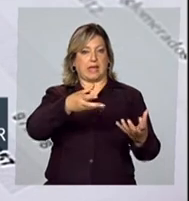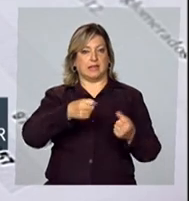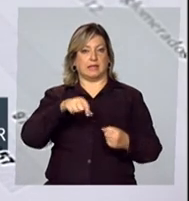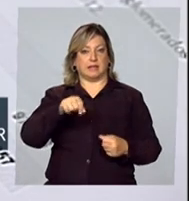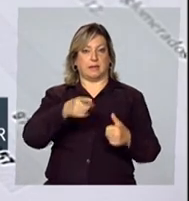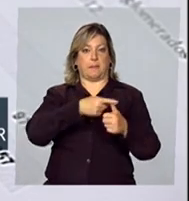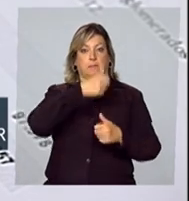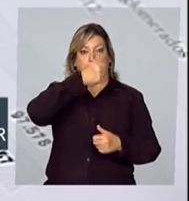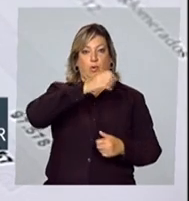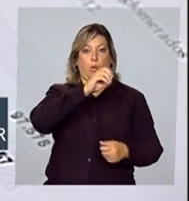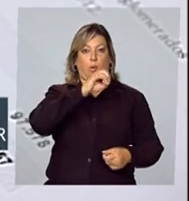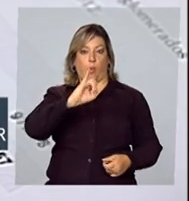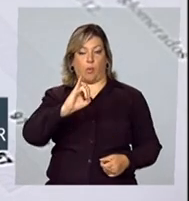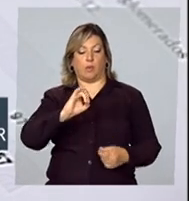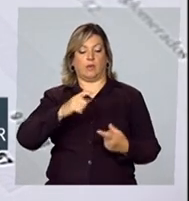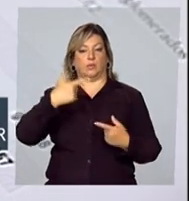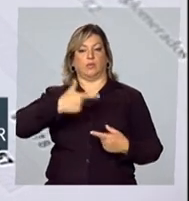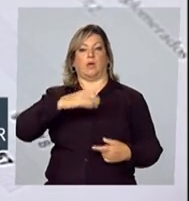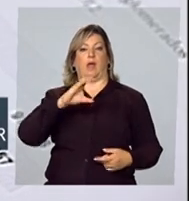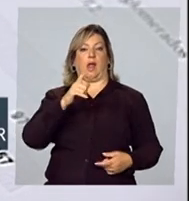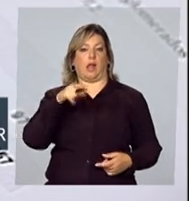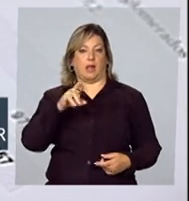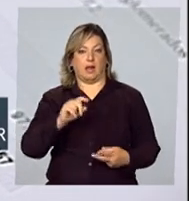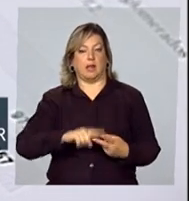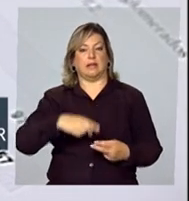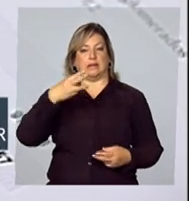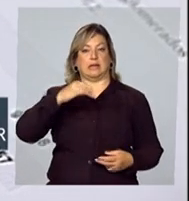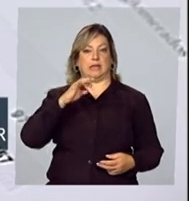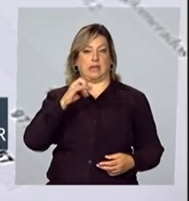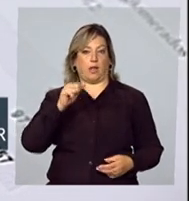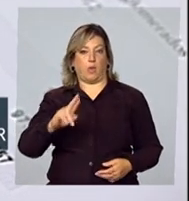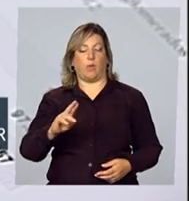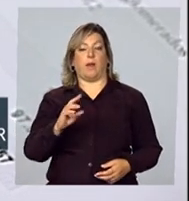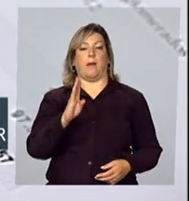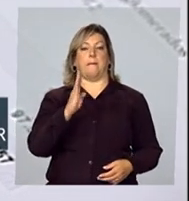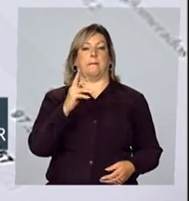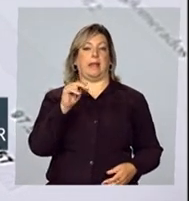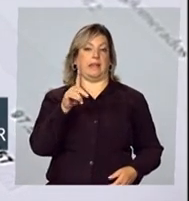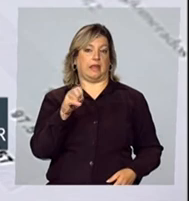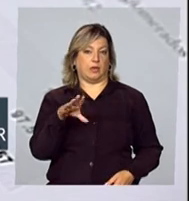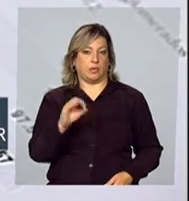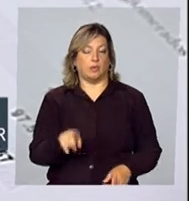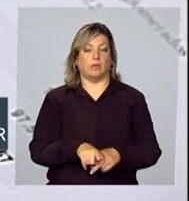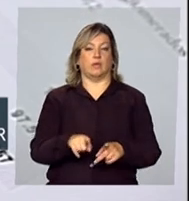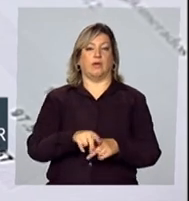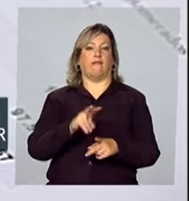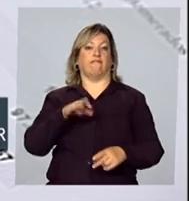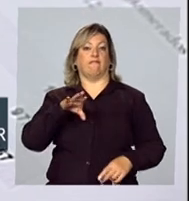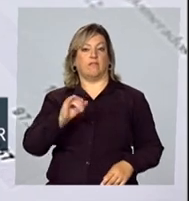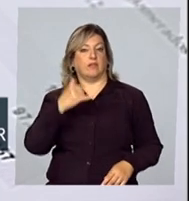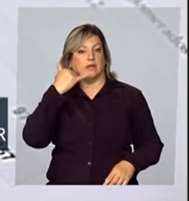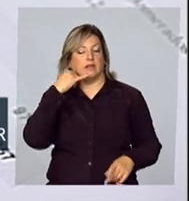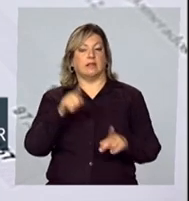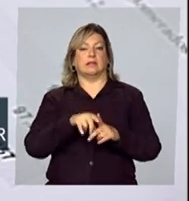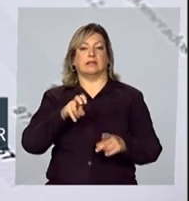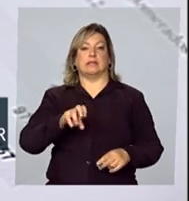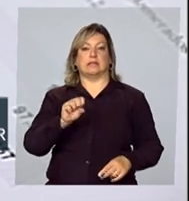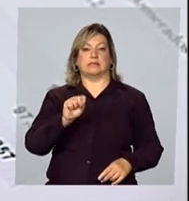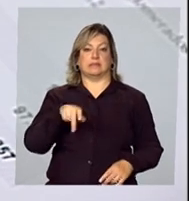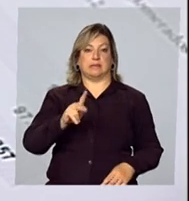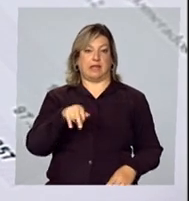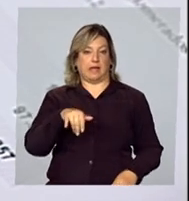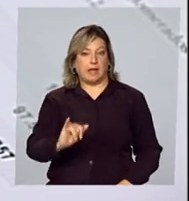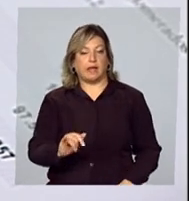primeiro lugar a Aoi e segundo Claro Embratel terceiro Itaú Bradesco e quarto Vivo telefone tem 500k